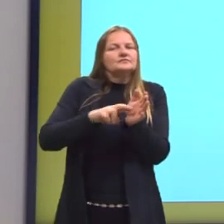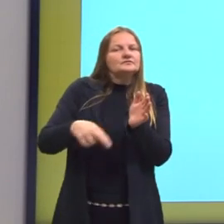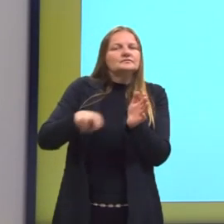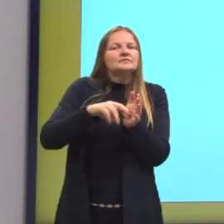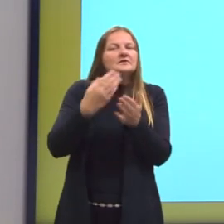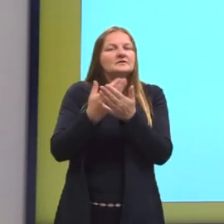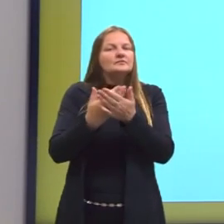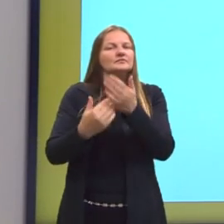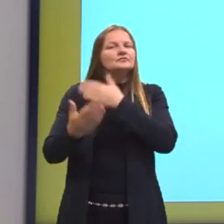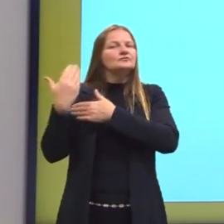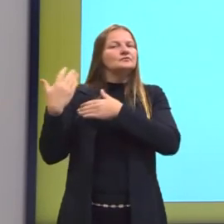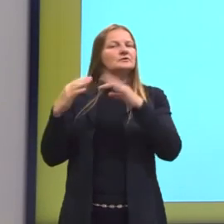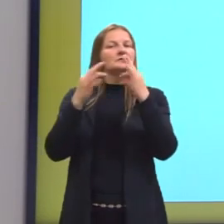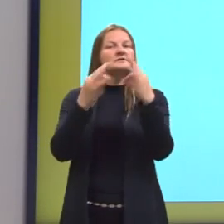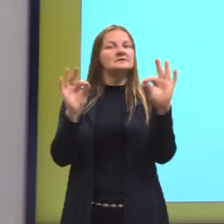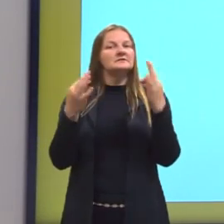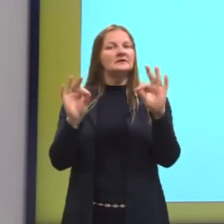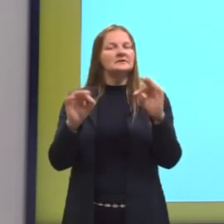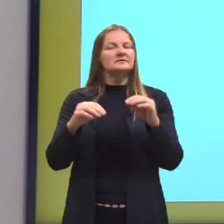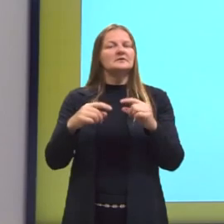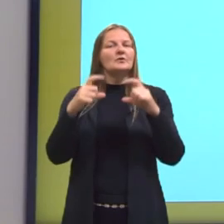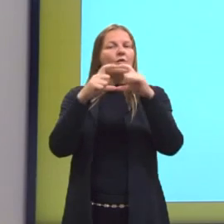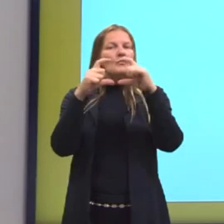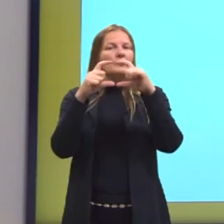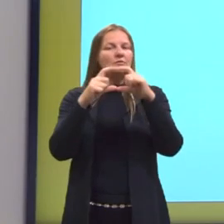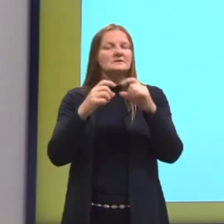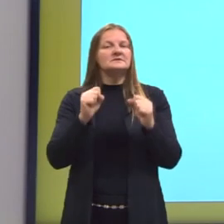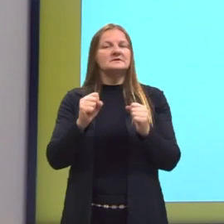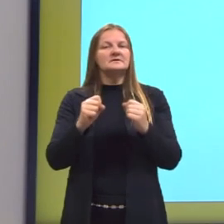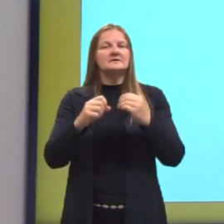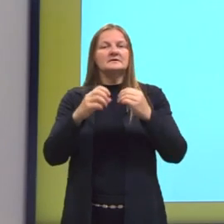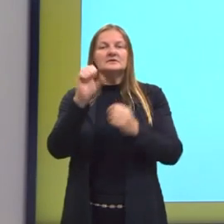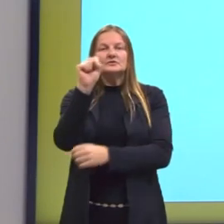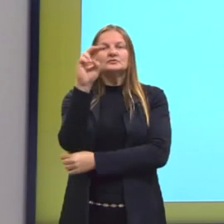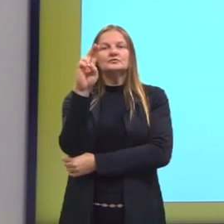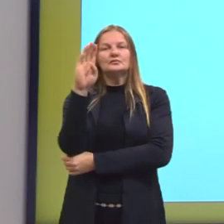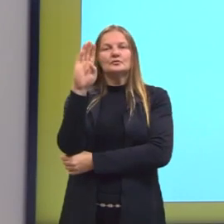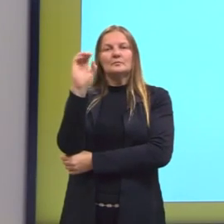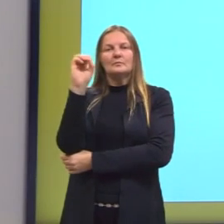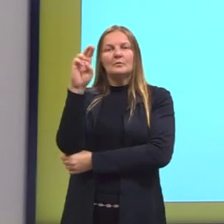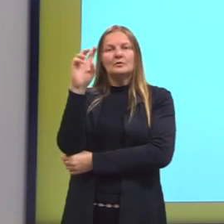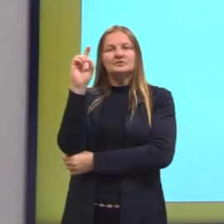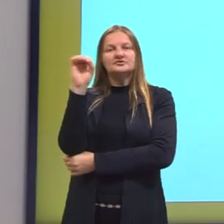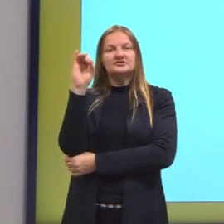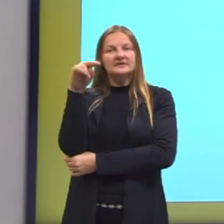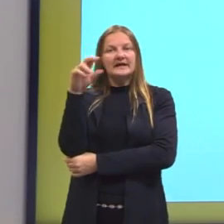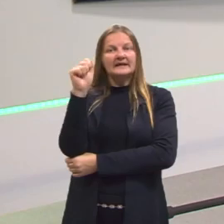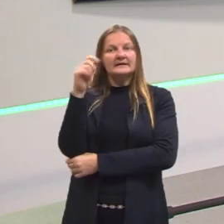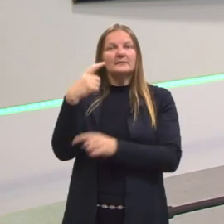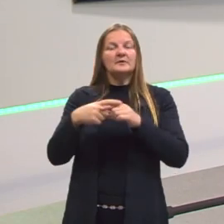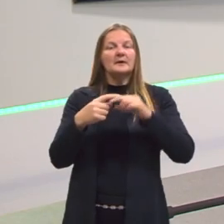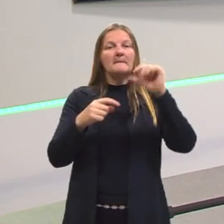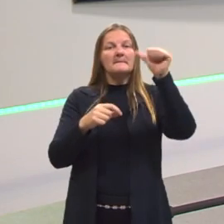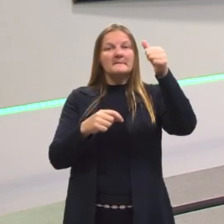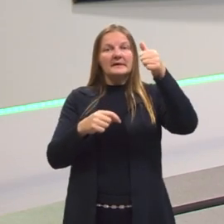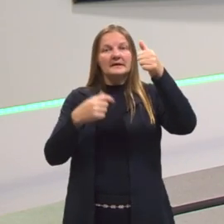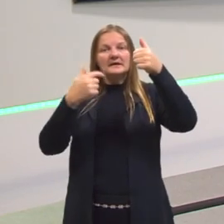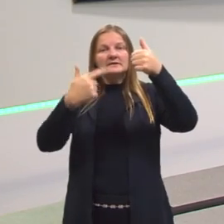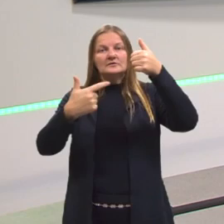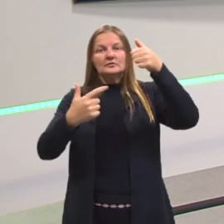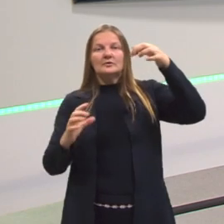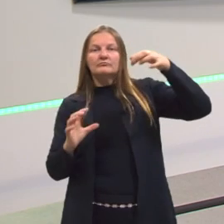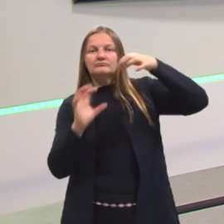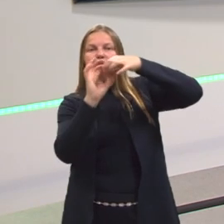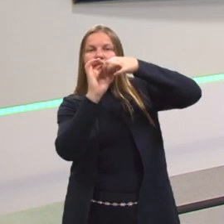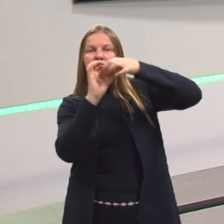no meu estudo de sintaxe a ideia das orações se a oração é subordinada é porque uma depende da outra então elas precisam